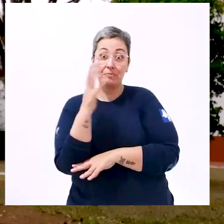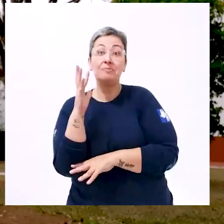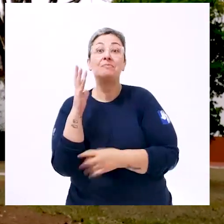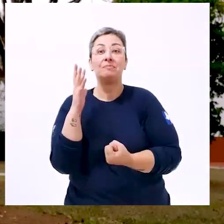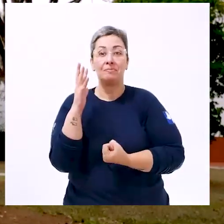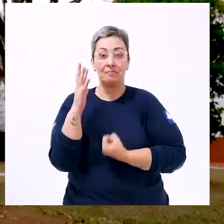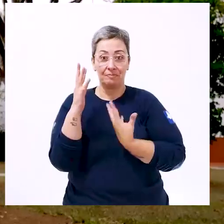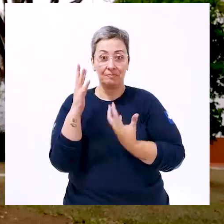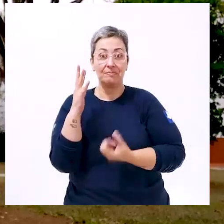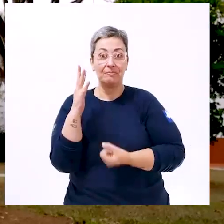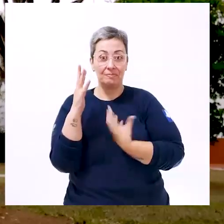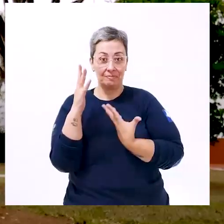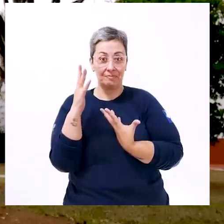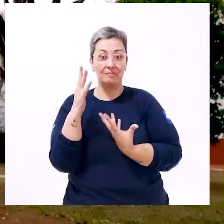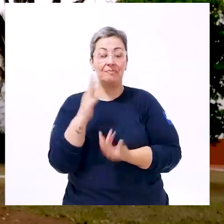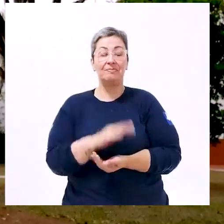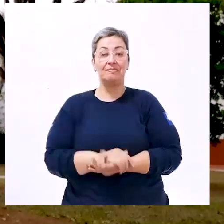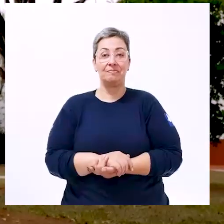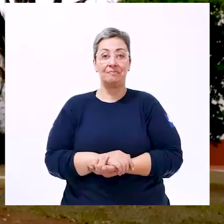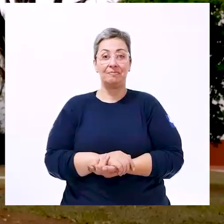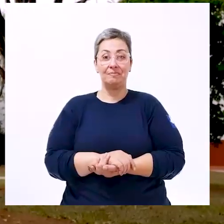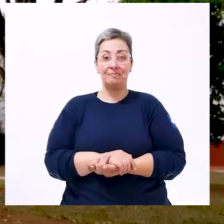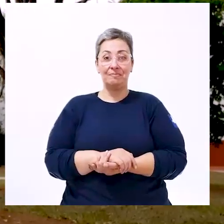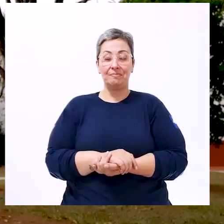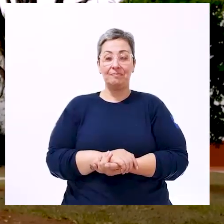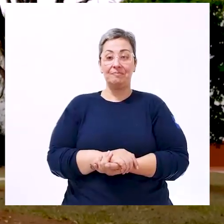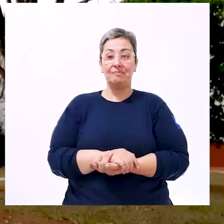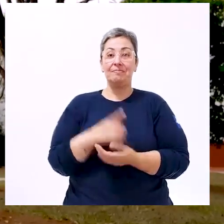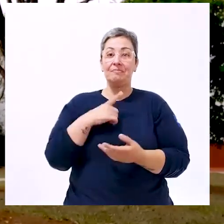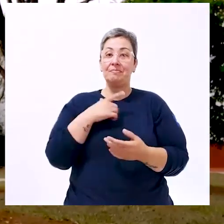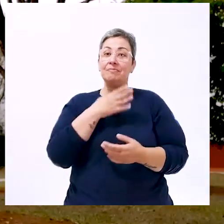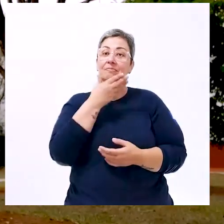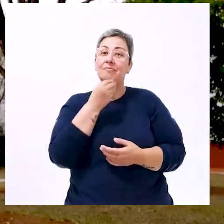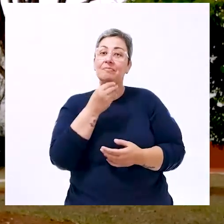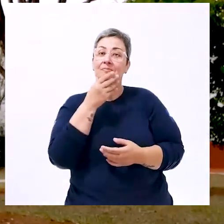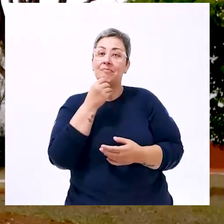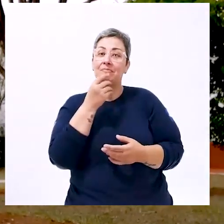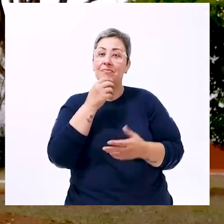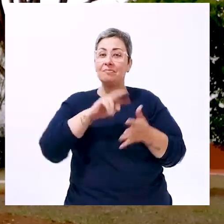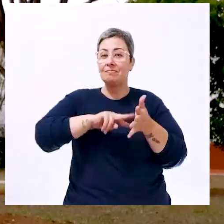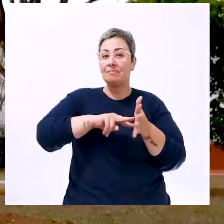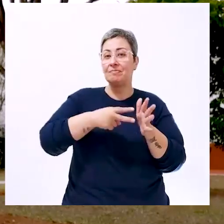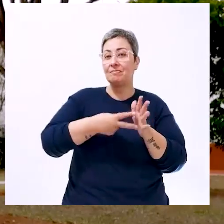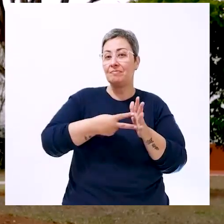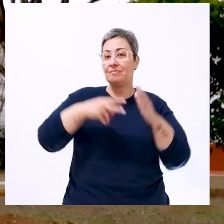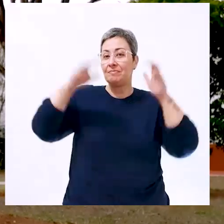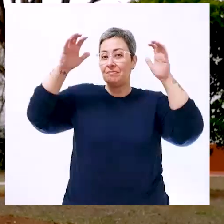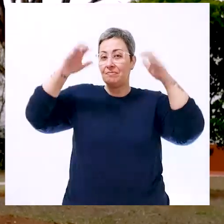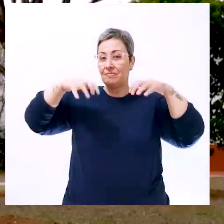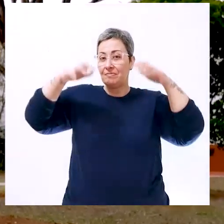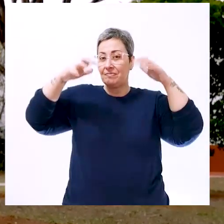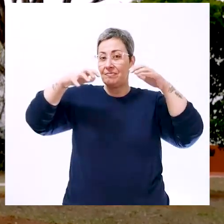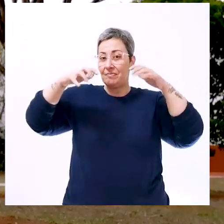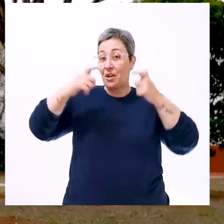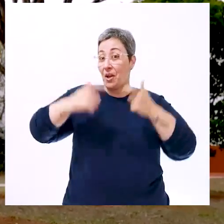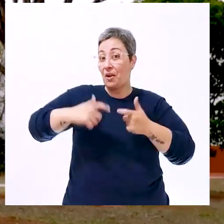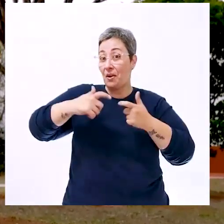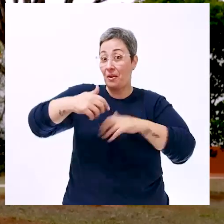colhi aqui do nosso pé de poesia. Menino Chuva